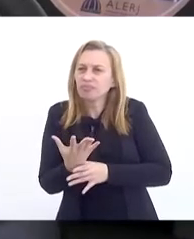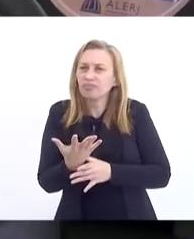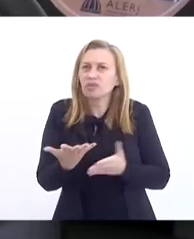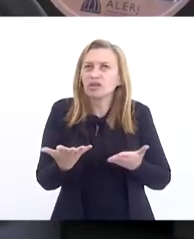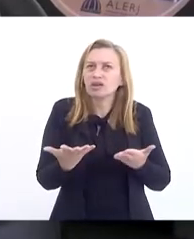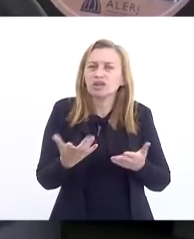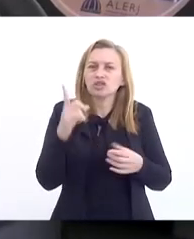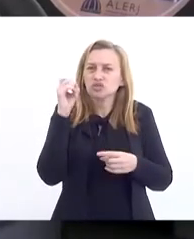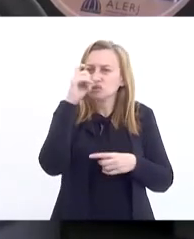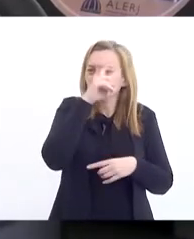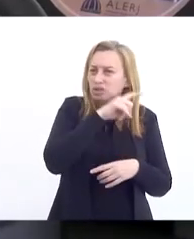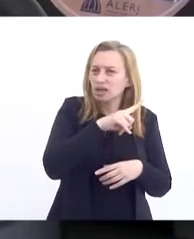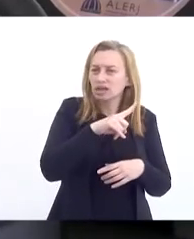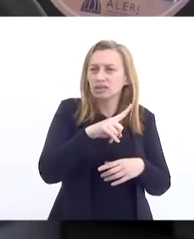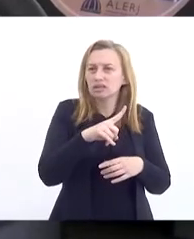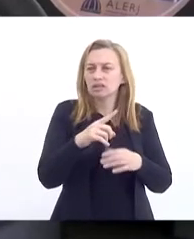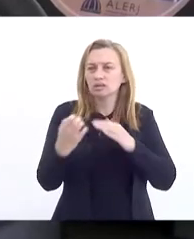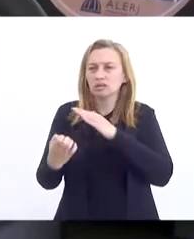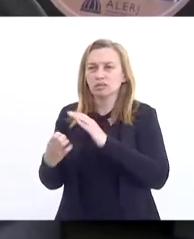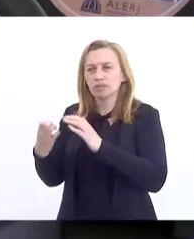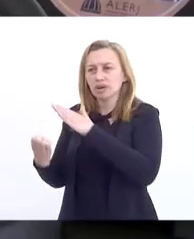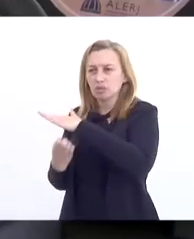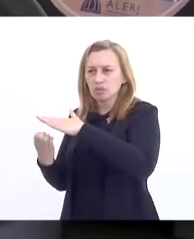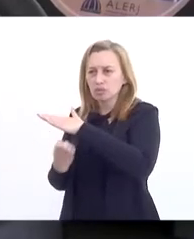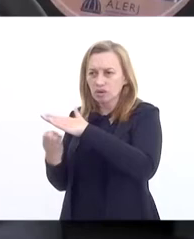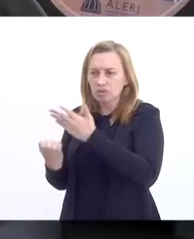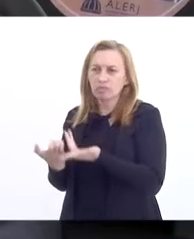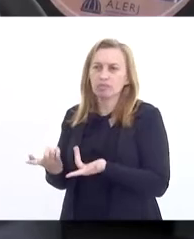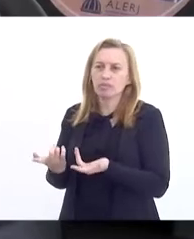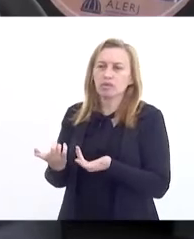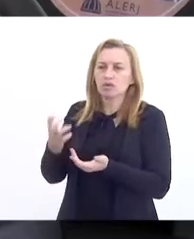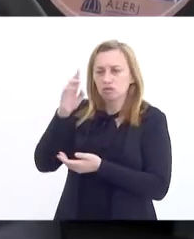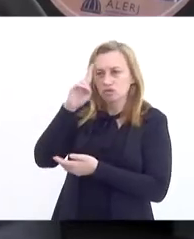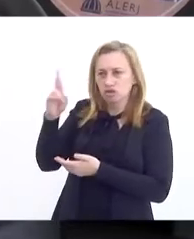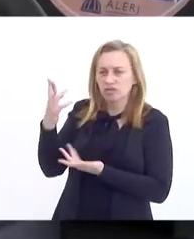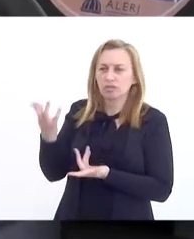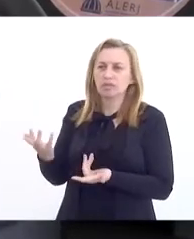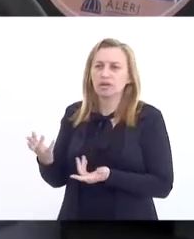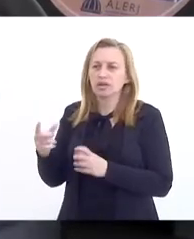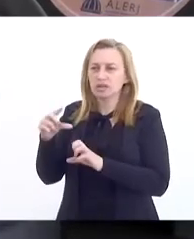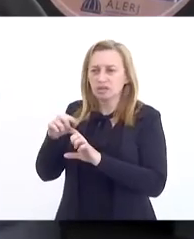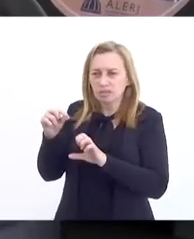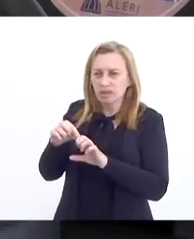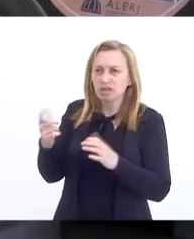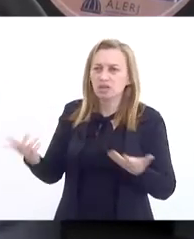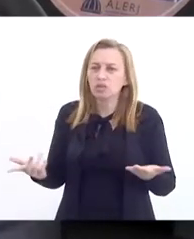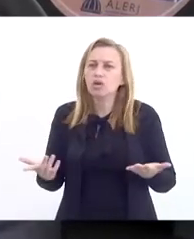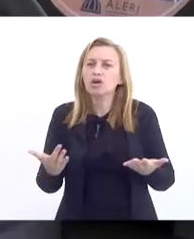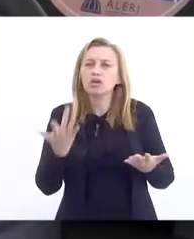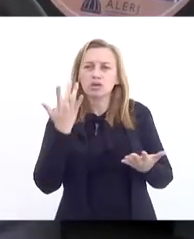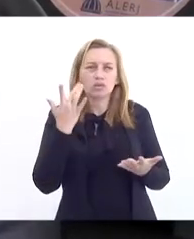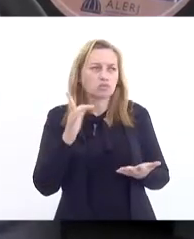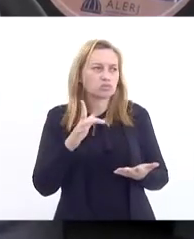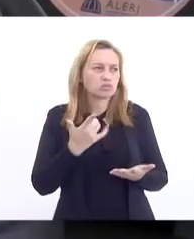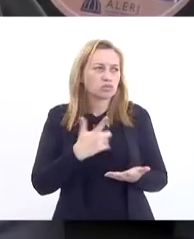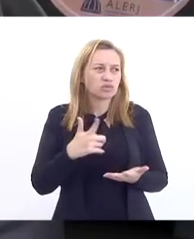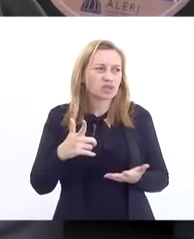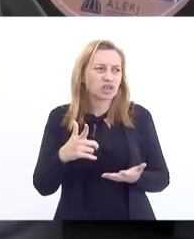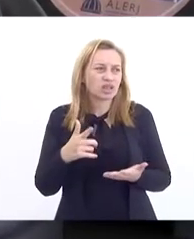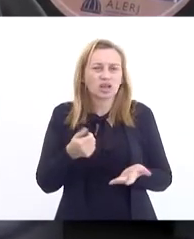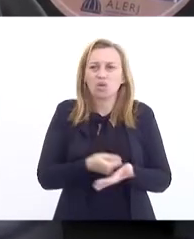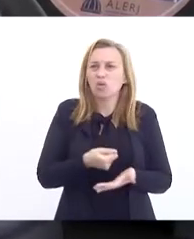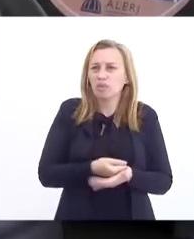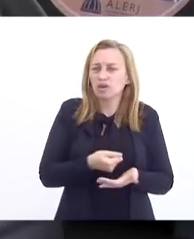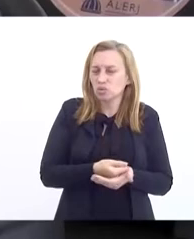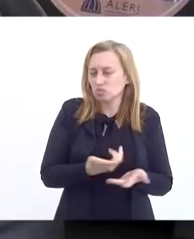Vai criar dificuldade para o empreendedor, para o empresário, a fixar isso dentro das unidades de ônibus. Hoje a gente não tem mais aquele vidro do cobrador em